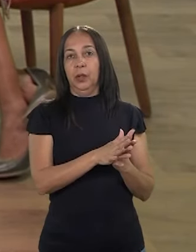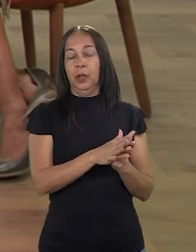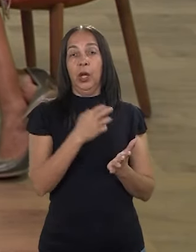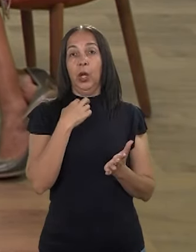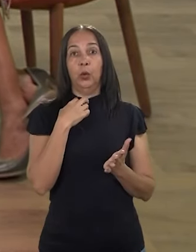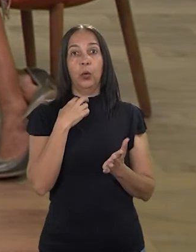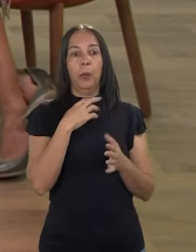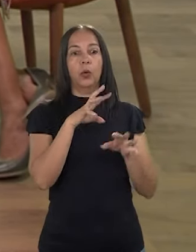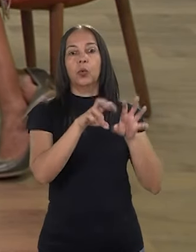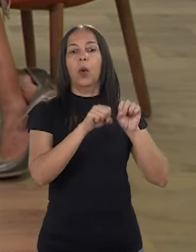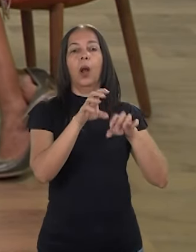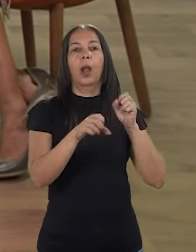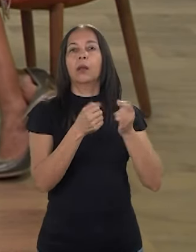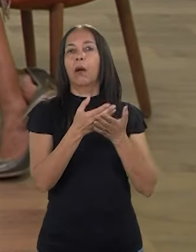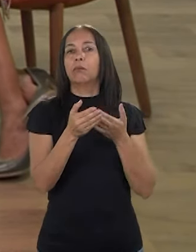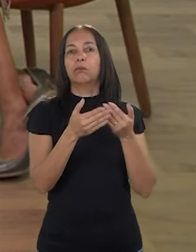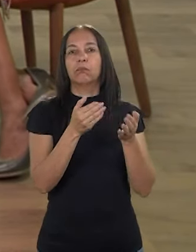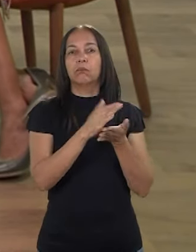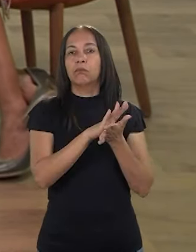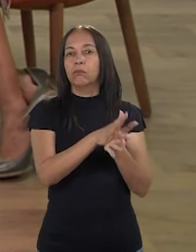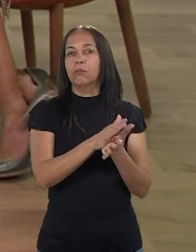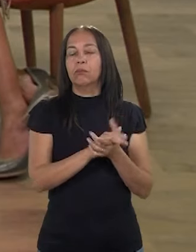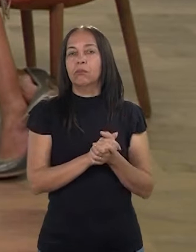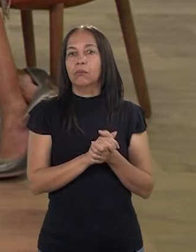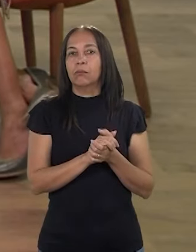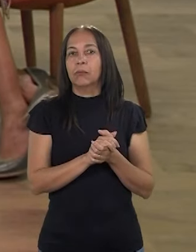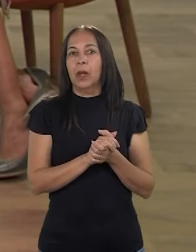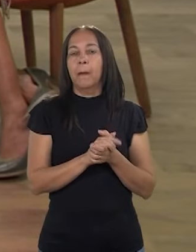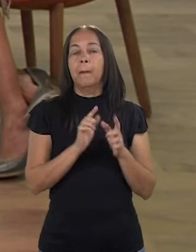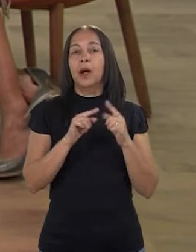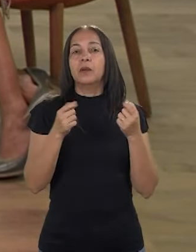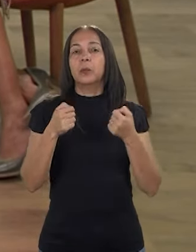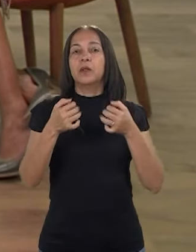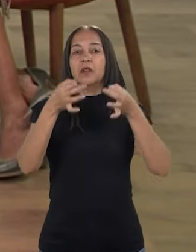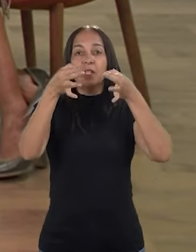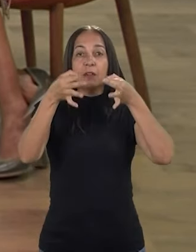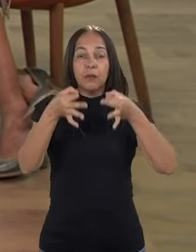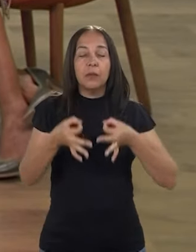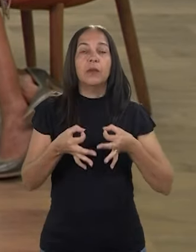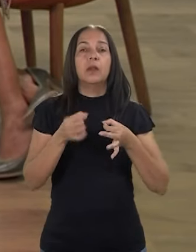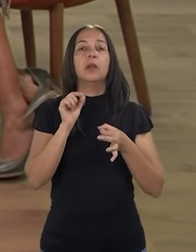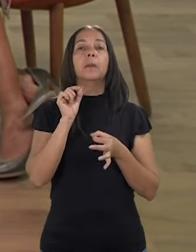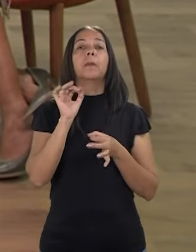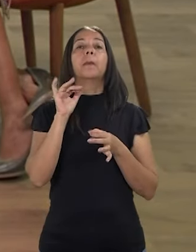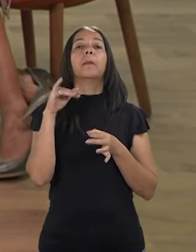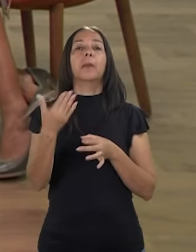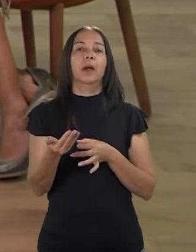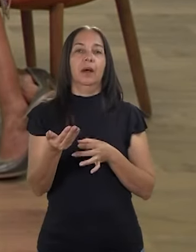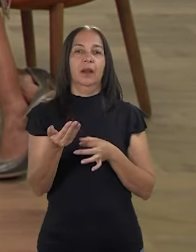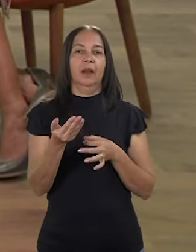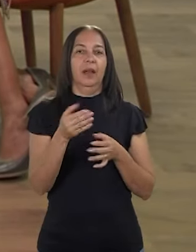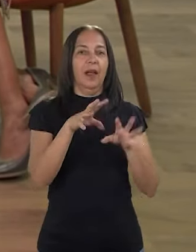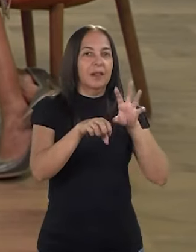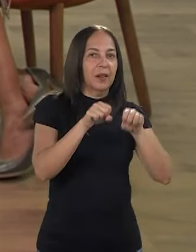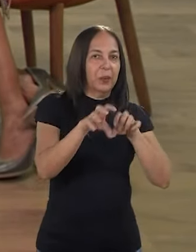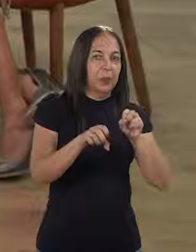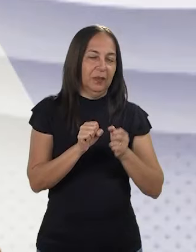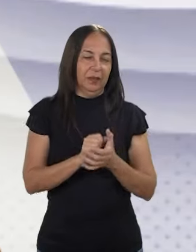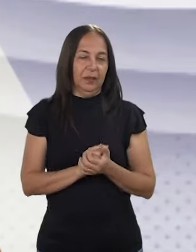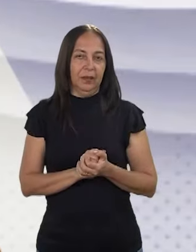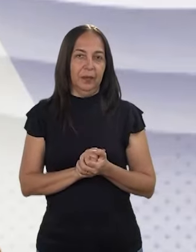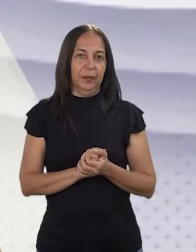eu não posso fazer qualquer tipo de coleta discriminatória mas também vai falar que eu preciso definir qual é a finalidade dessa minha dessa minha coleta de dado